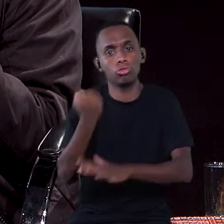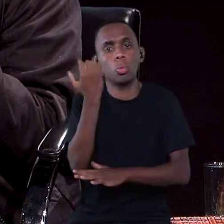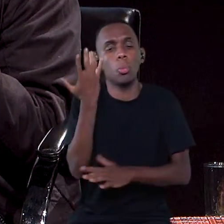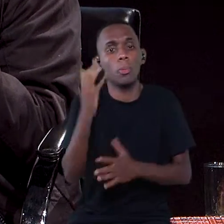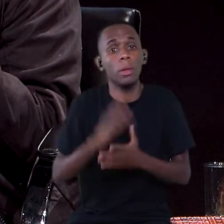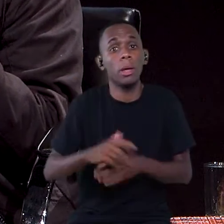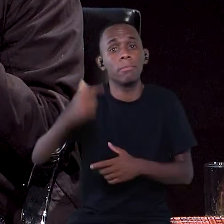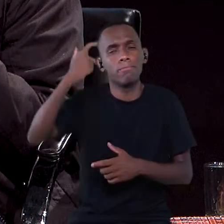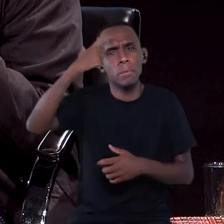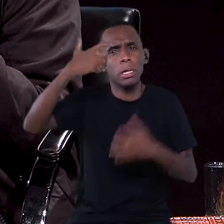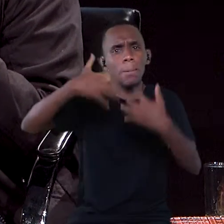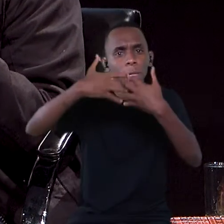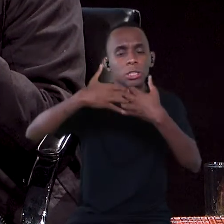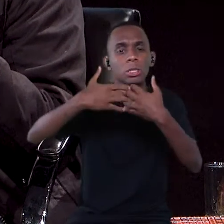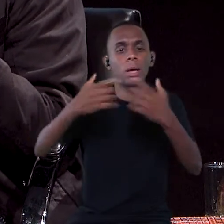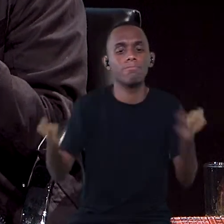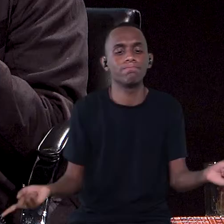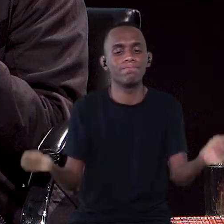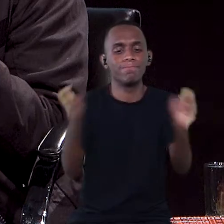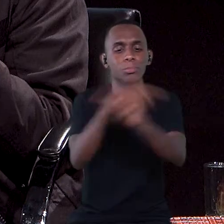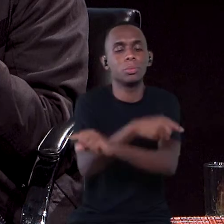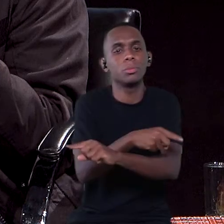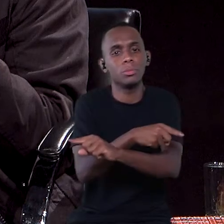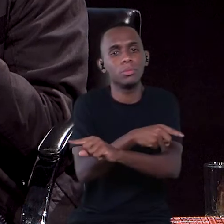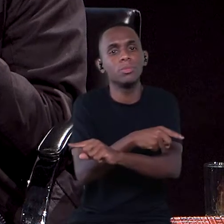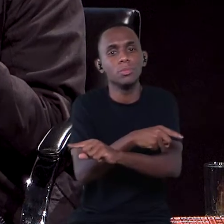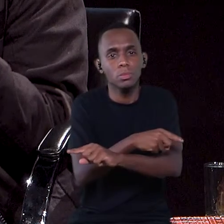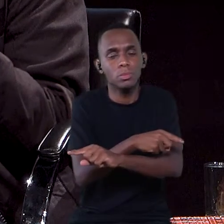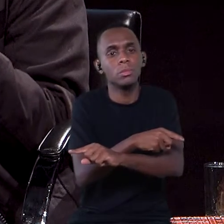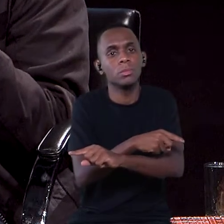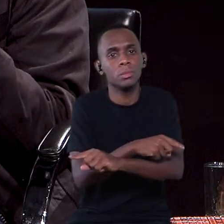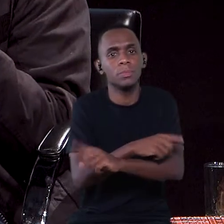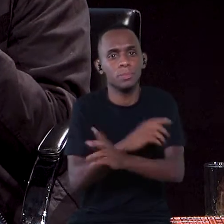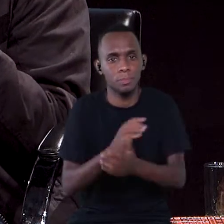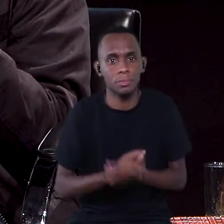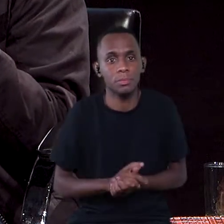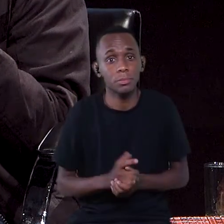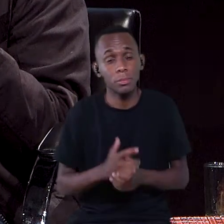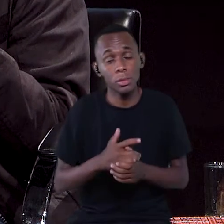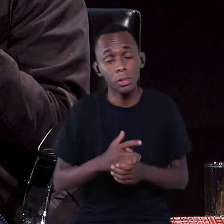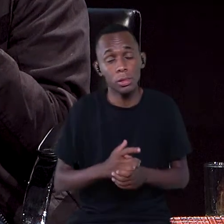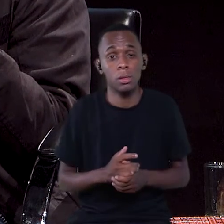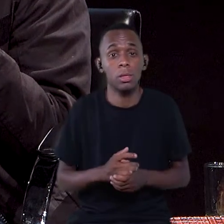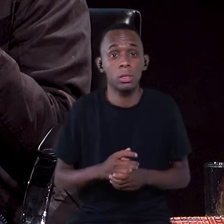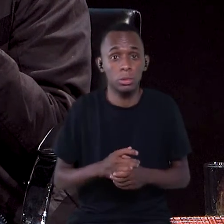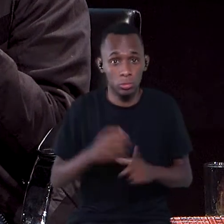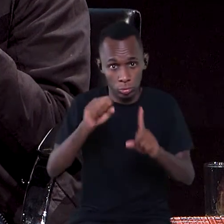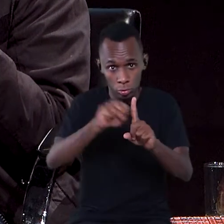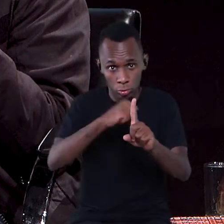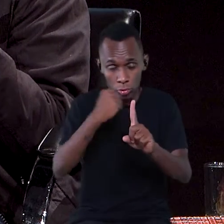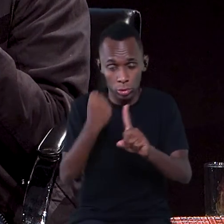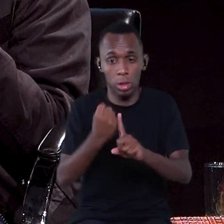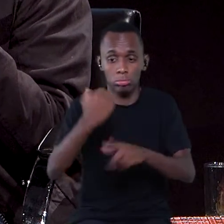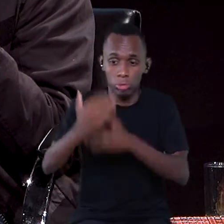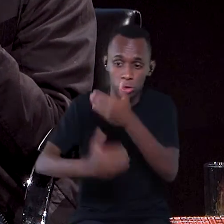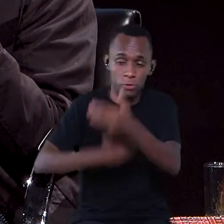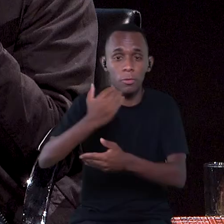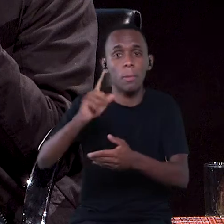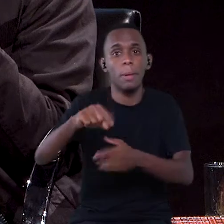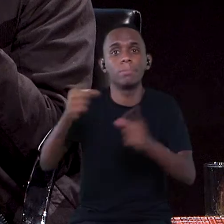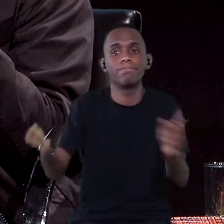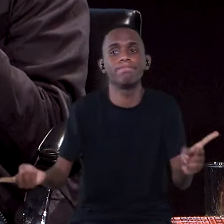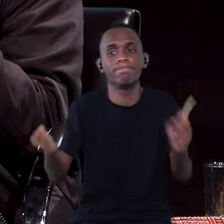É pensar o mundo sempre pela contradição. A nossa lógica da estrutura social ocidental é pensar o mundo